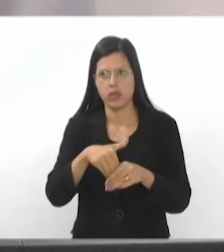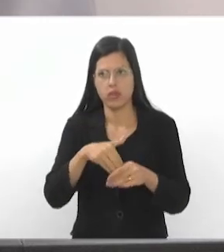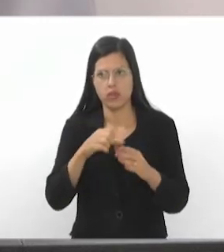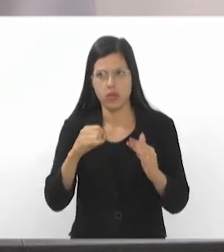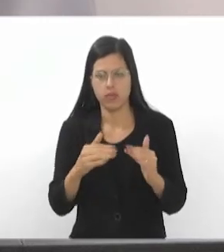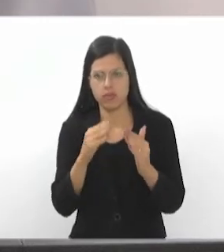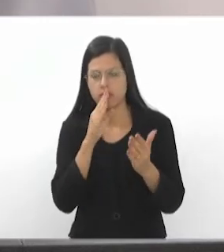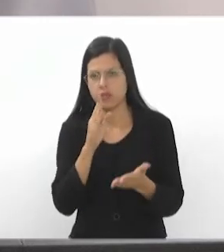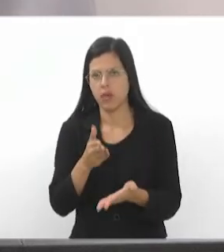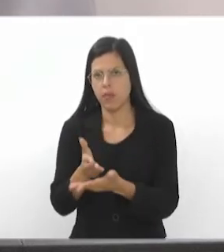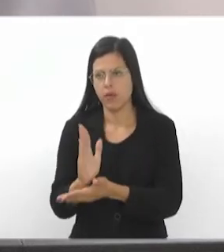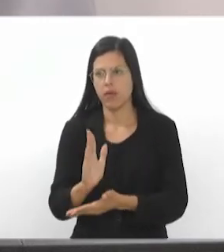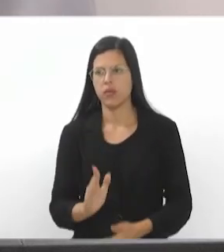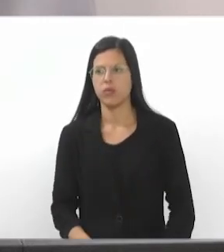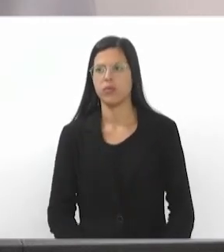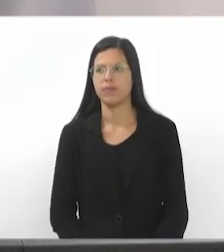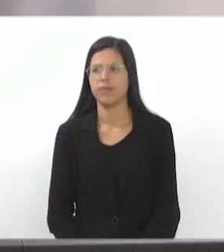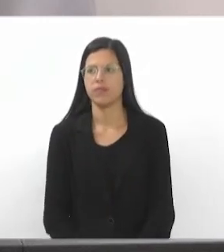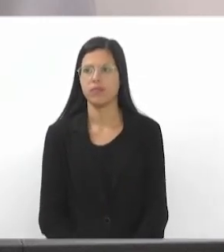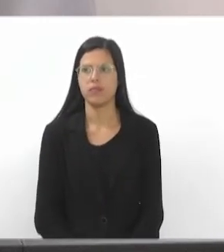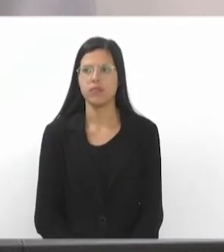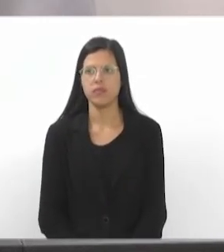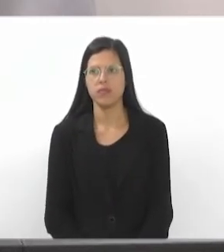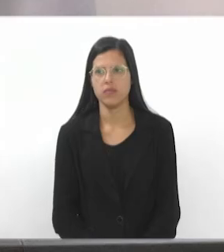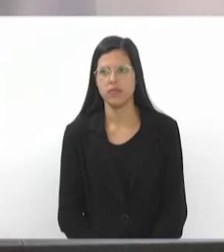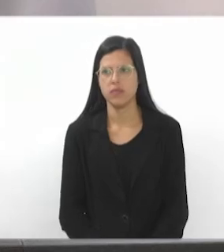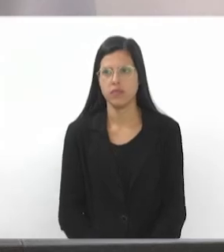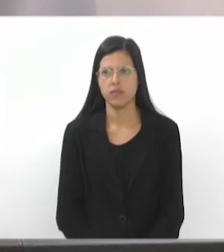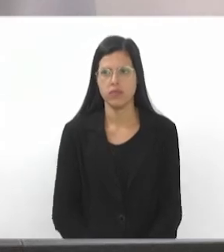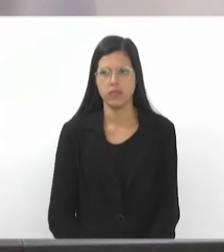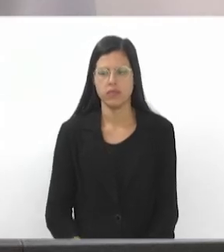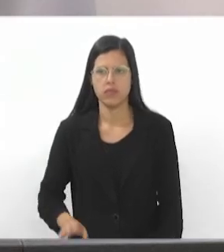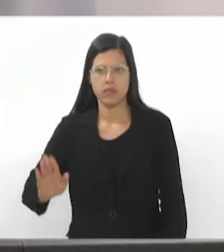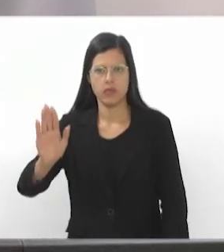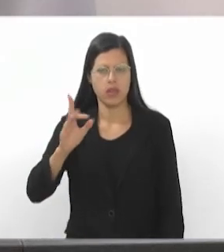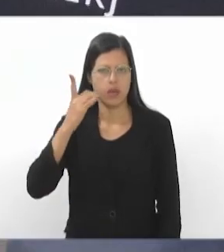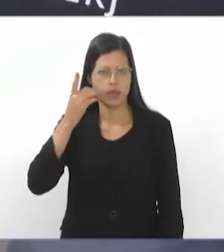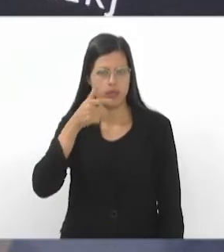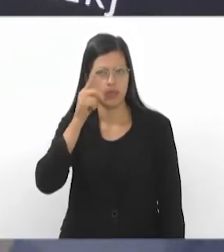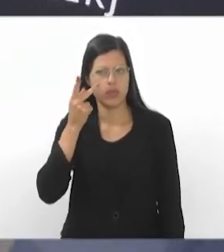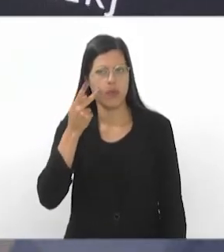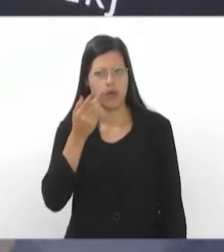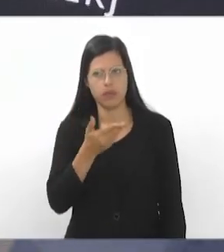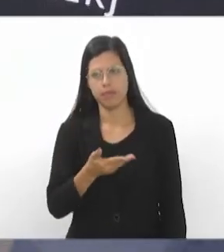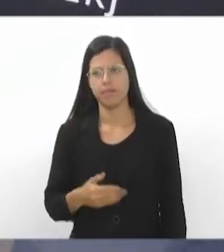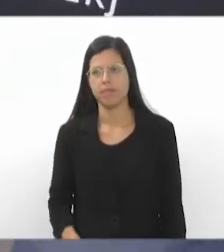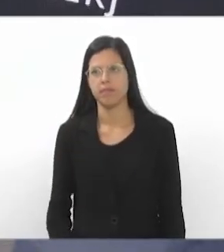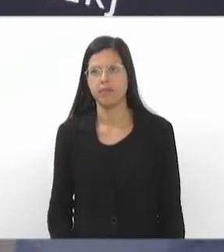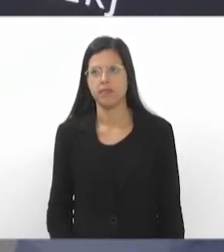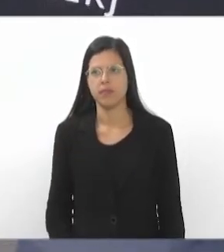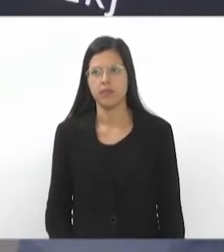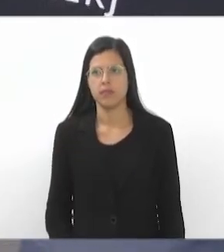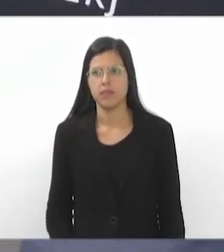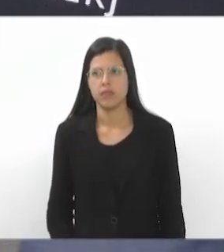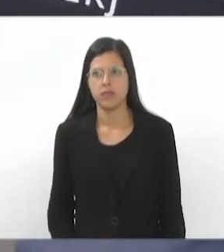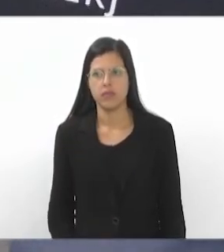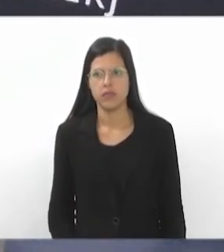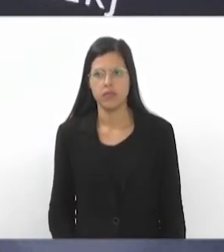aprovam, permaneçam como estão. Aprovado. Sobre a questão de ordem. Questão de ordem, deputado Luiz Paulo. Em relação a esse tema,